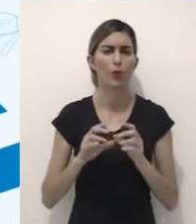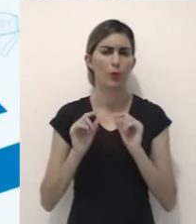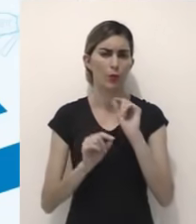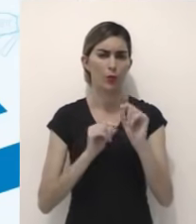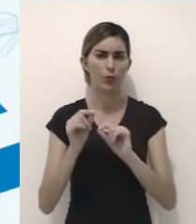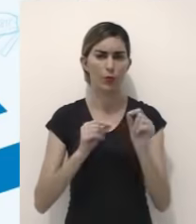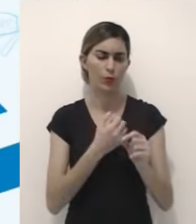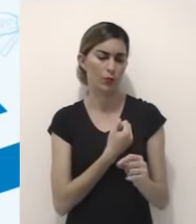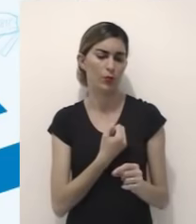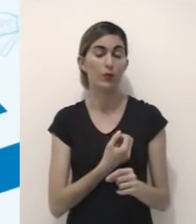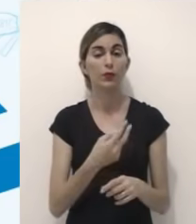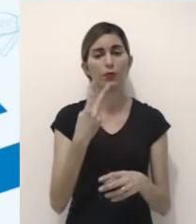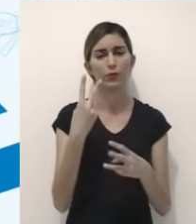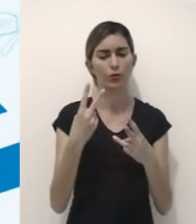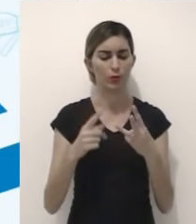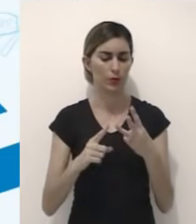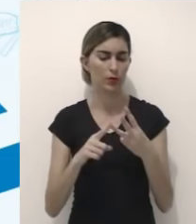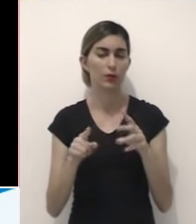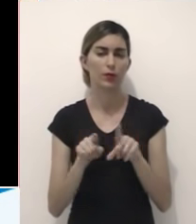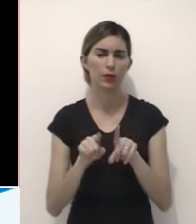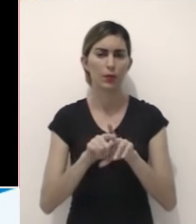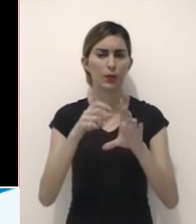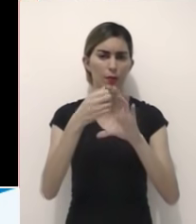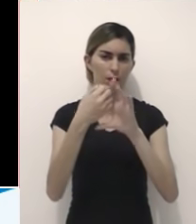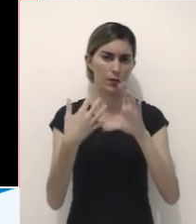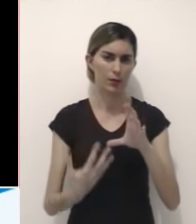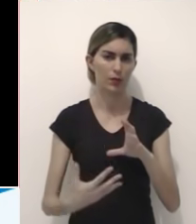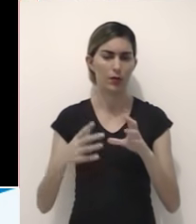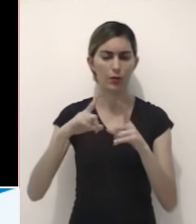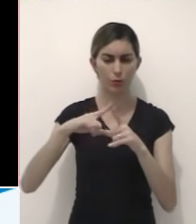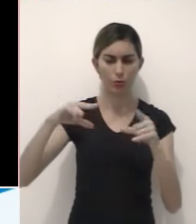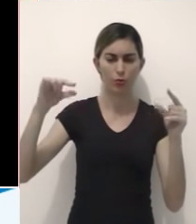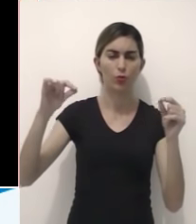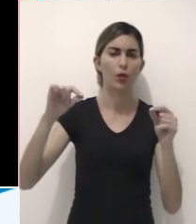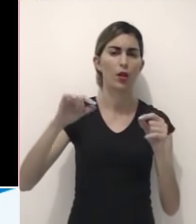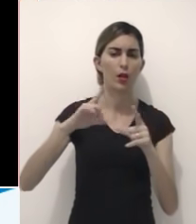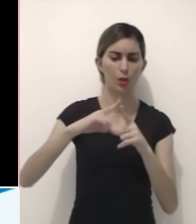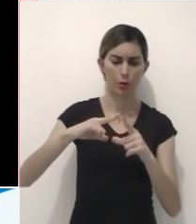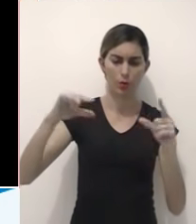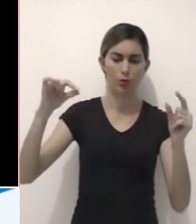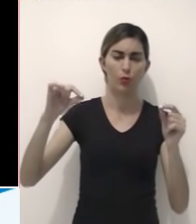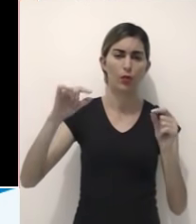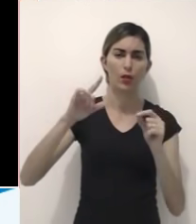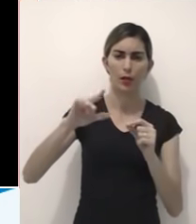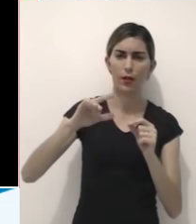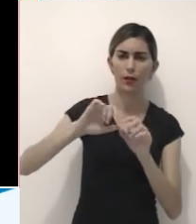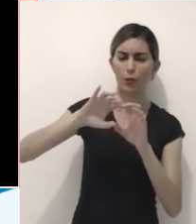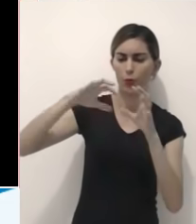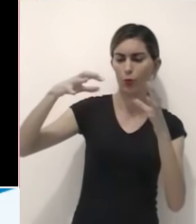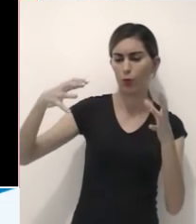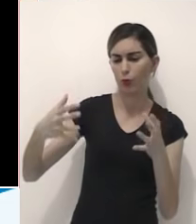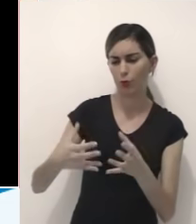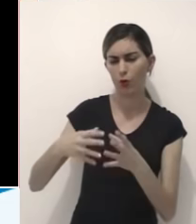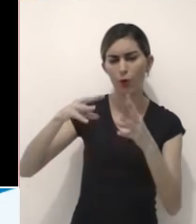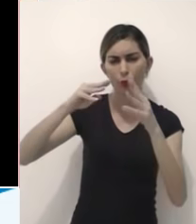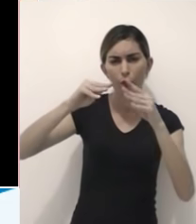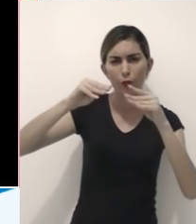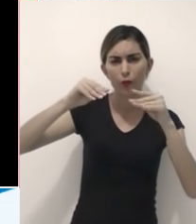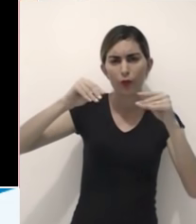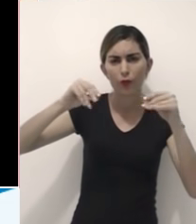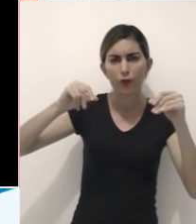com o aspecto número 2, que também é uma característica da Lua. A Lua ela tem uma atmosfera